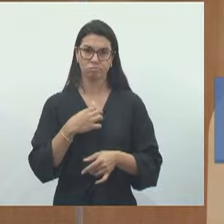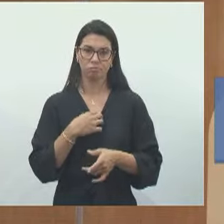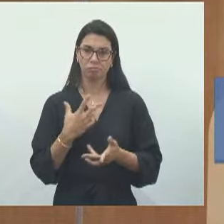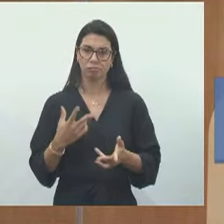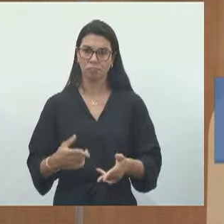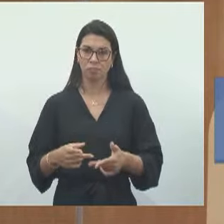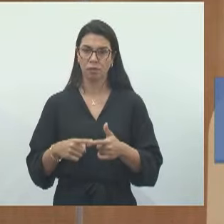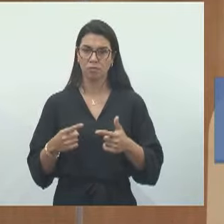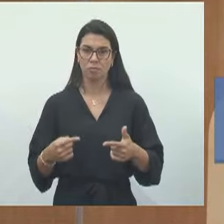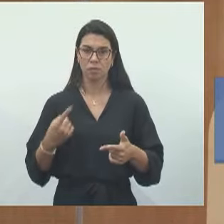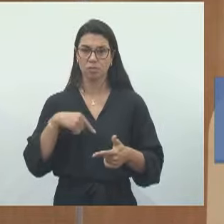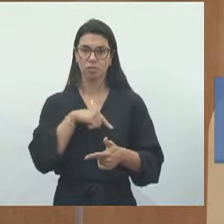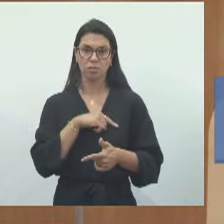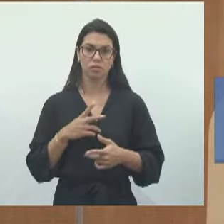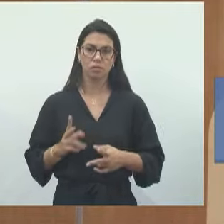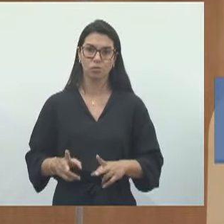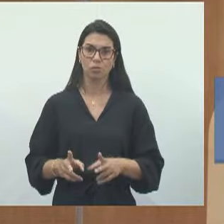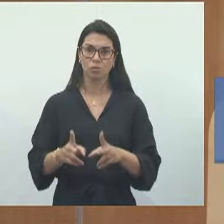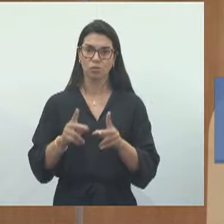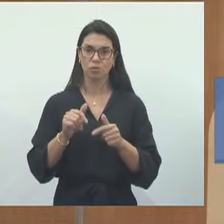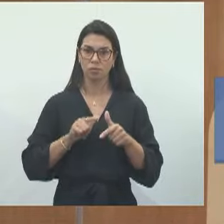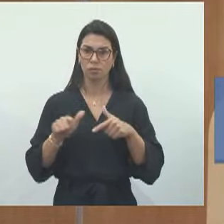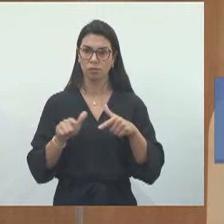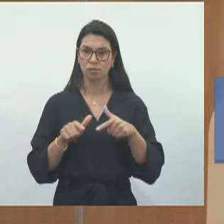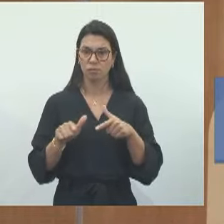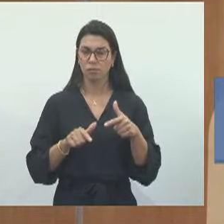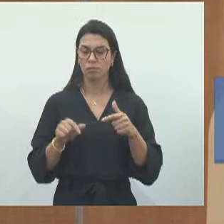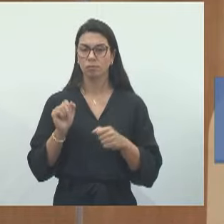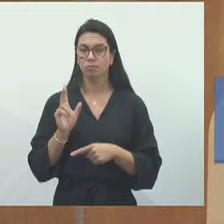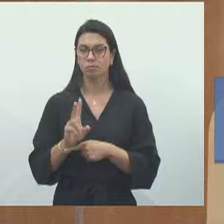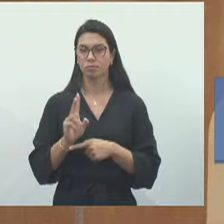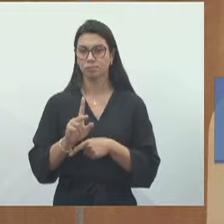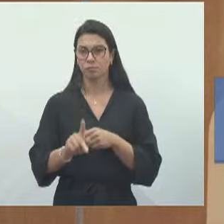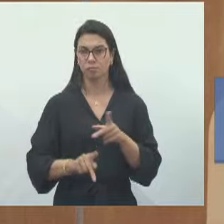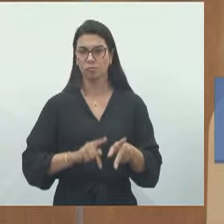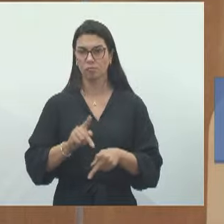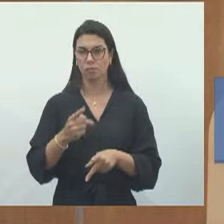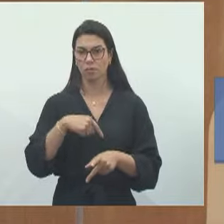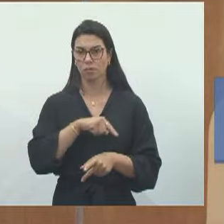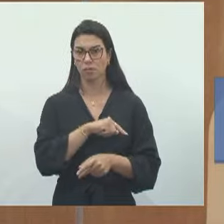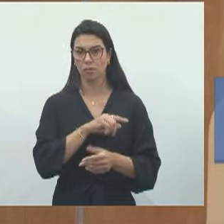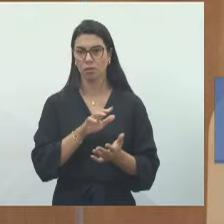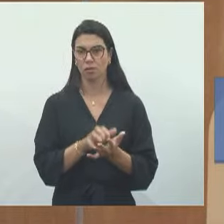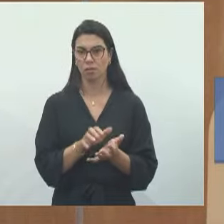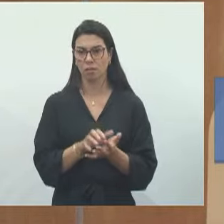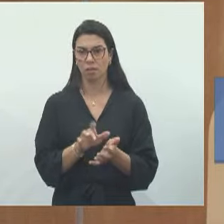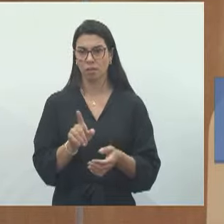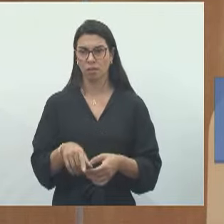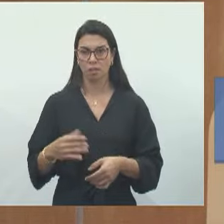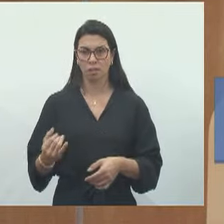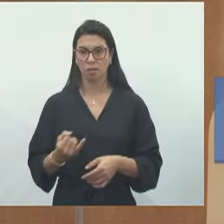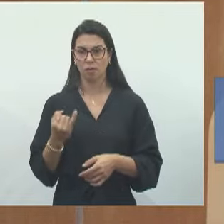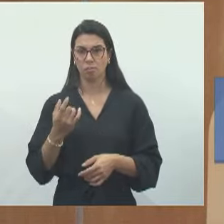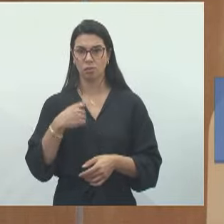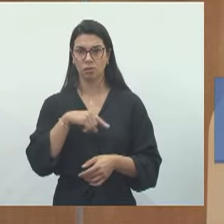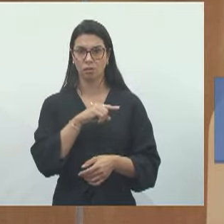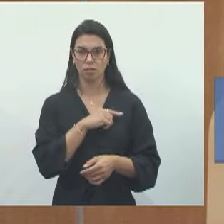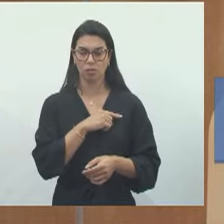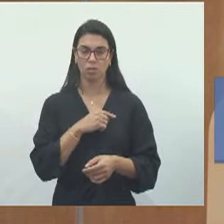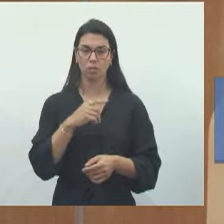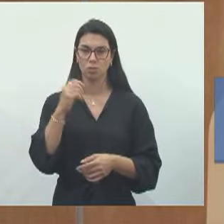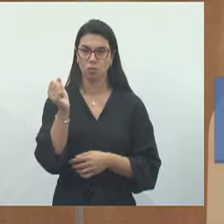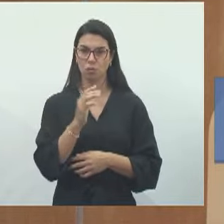vai continuar trabalhando, vamos continuar defendendo o povo e a população da nossa cidade. Eu acho que isso é que é importante para que a gente possa ter um